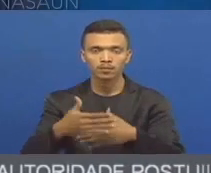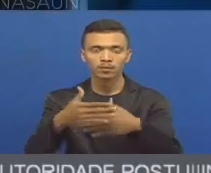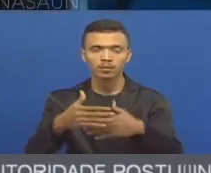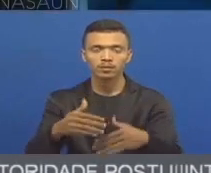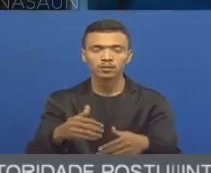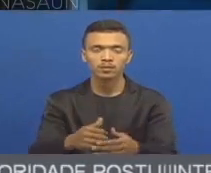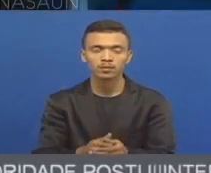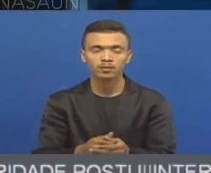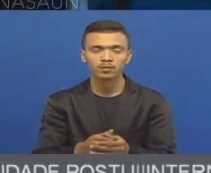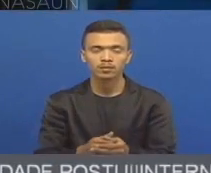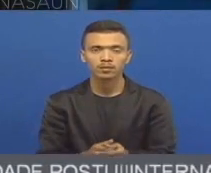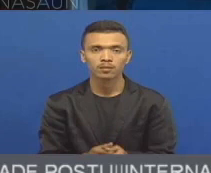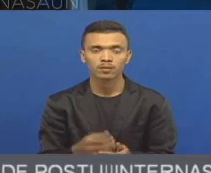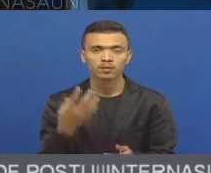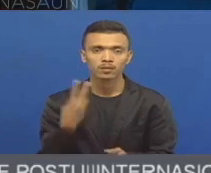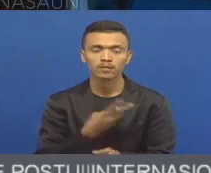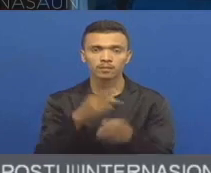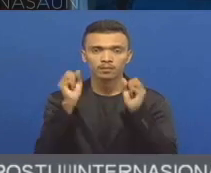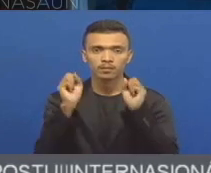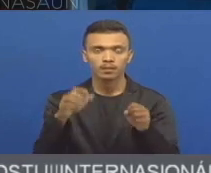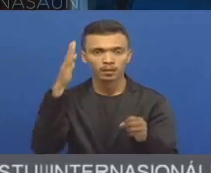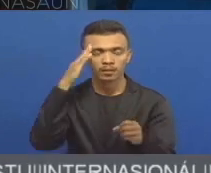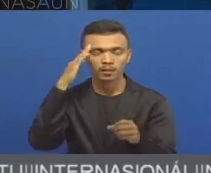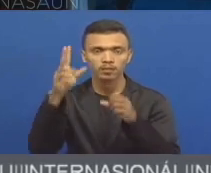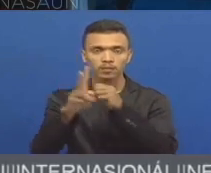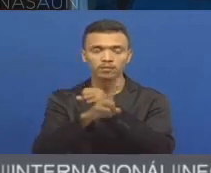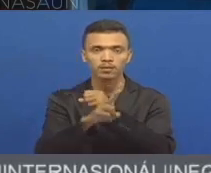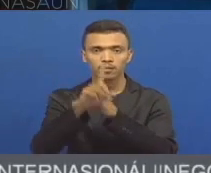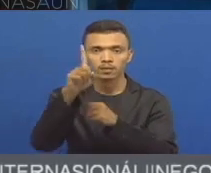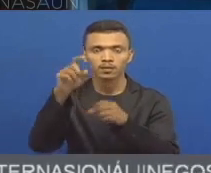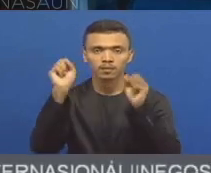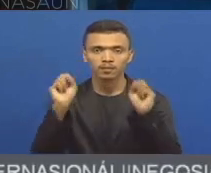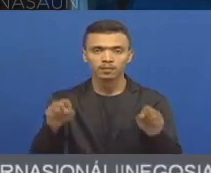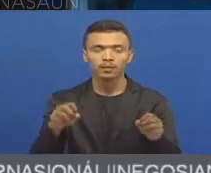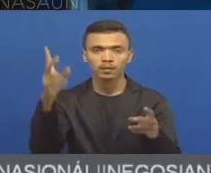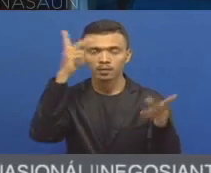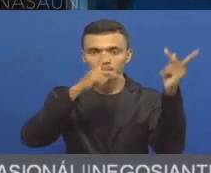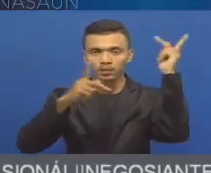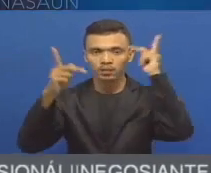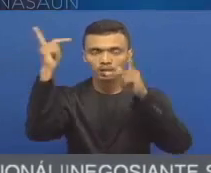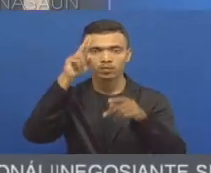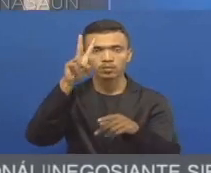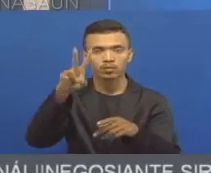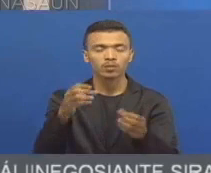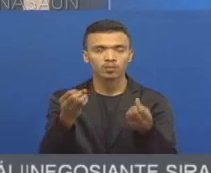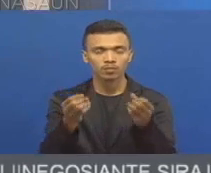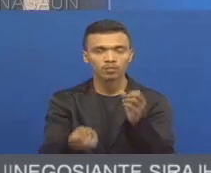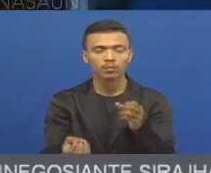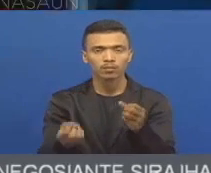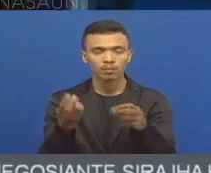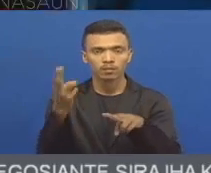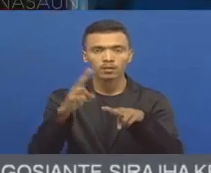caso sernema ita foi en bela descobre kata vítima ida bela ia caso rua olio de kita de kata